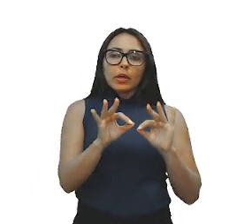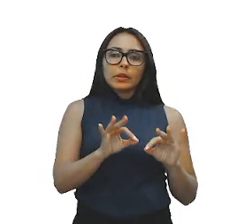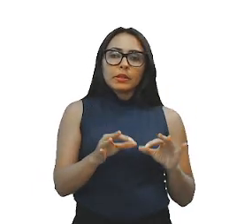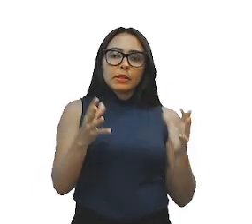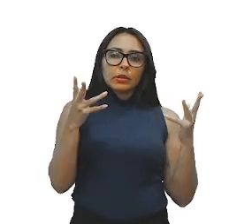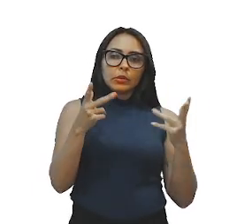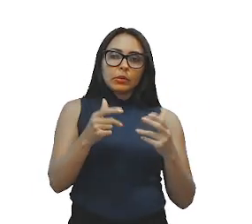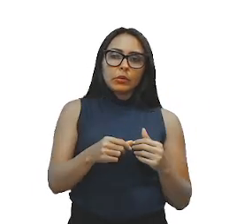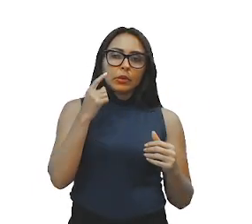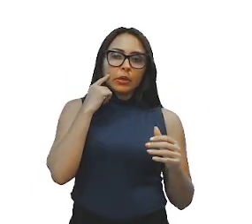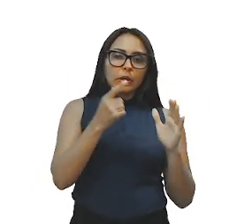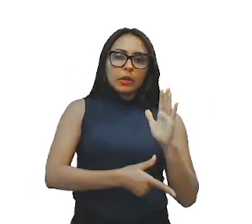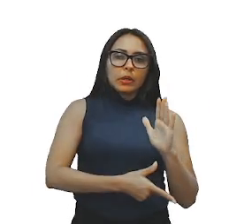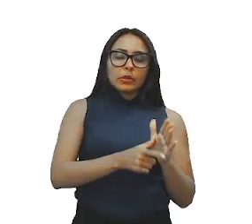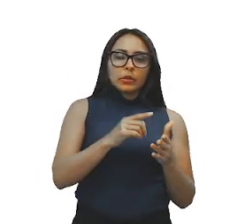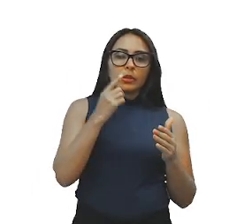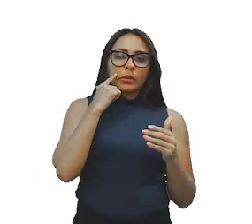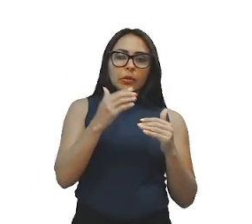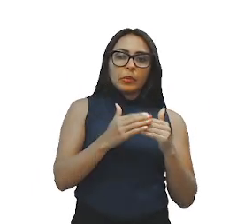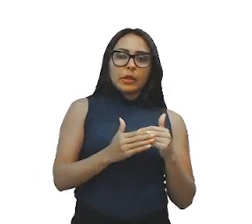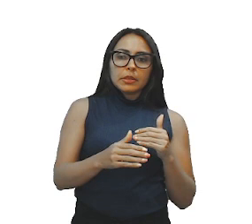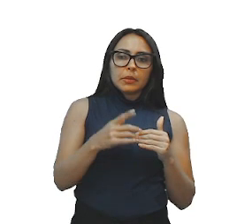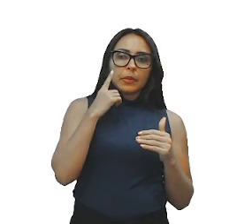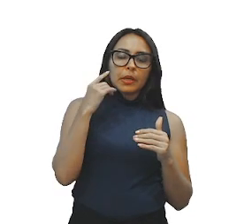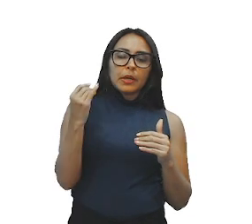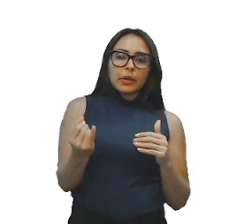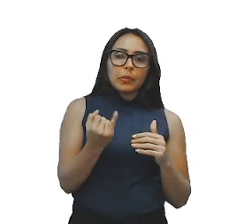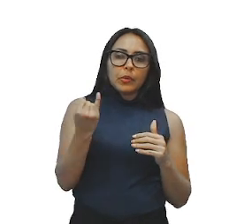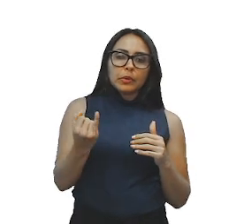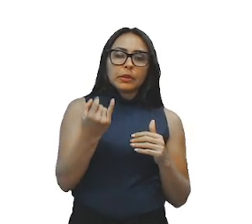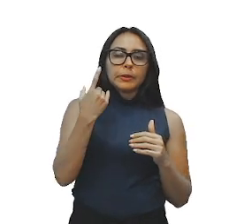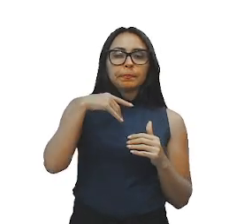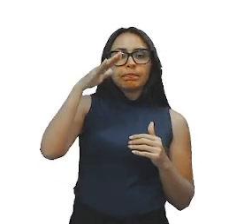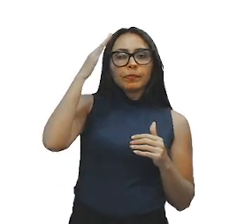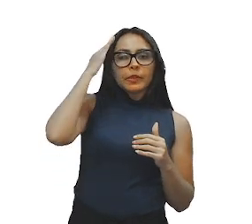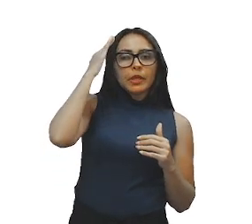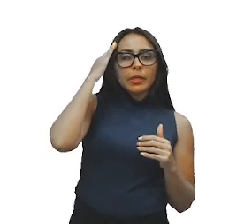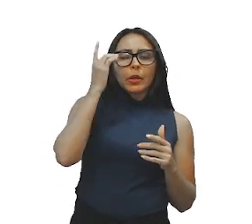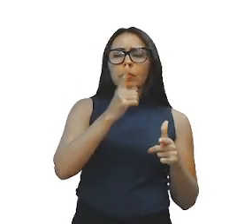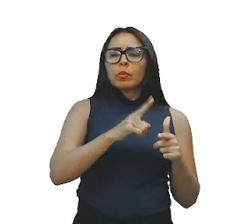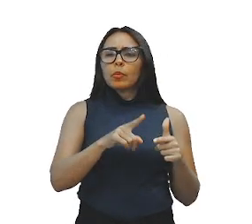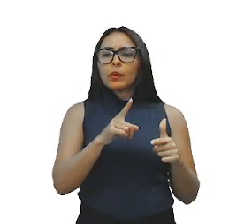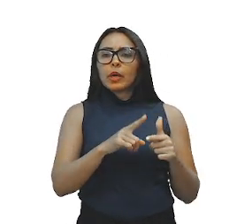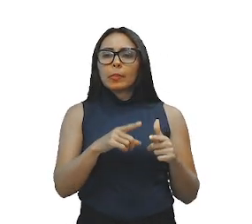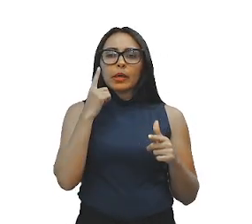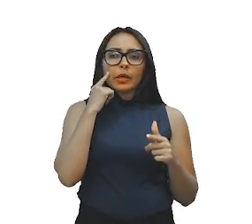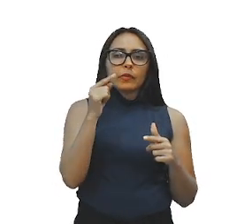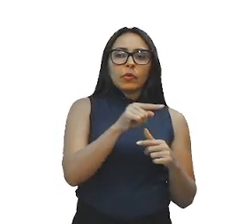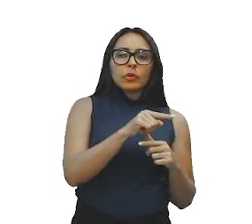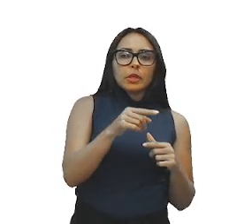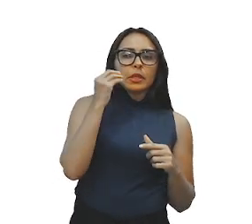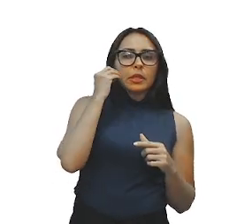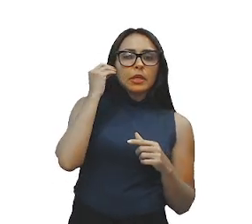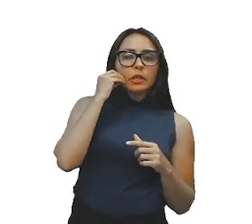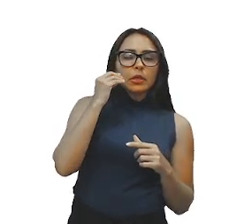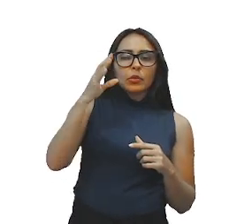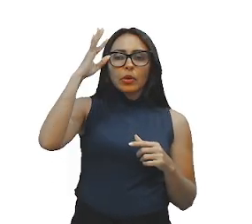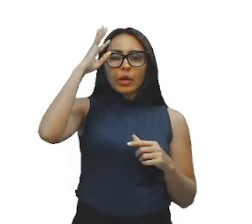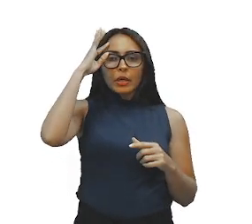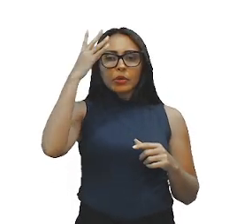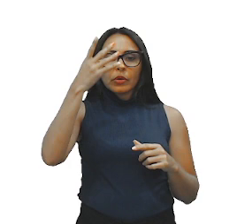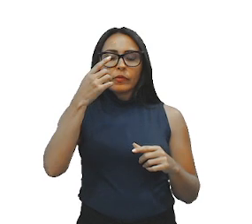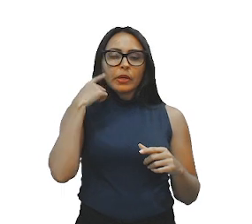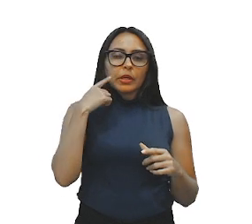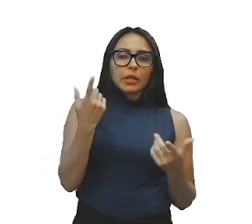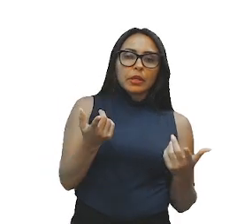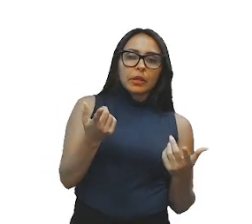a organizar os dados, é importante entender o problema que você está tentando resolver e o tipo de dado que vai ser